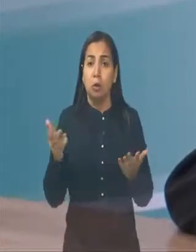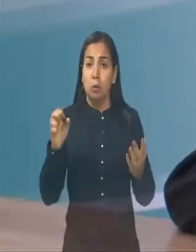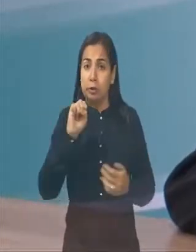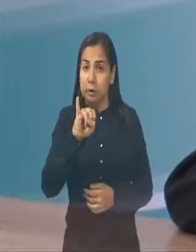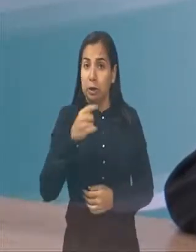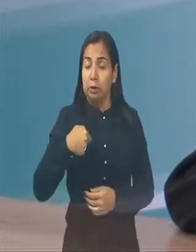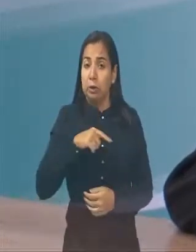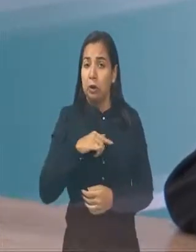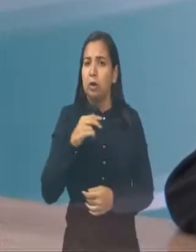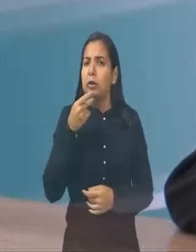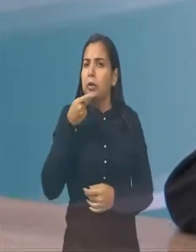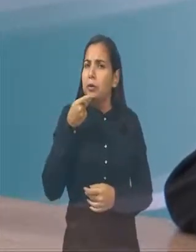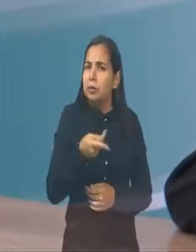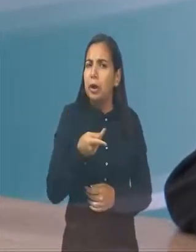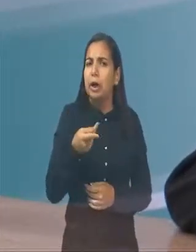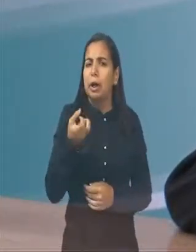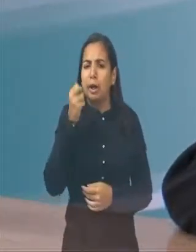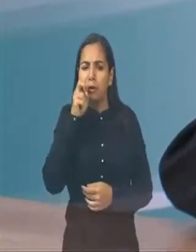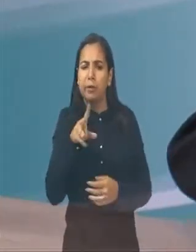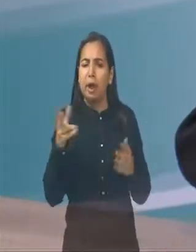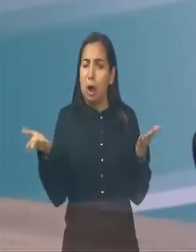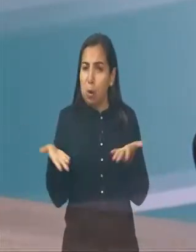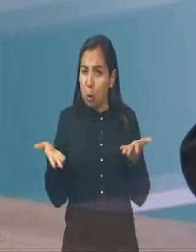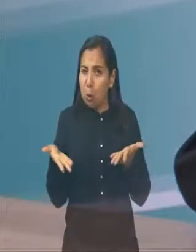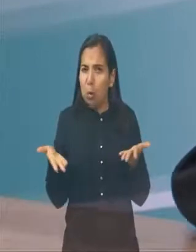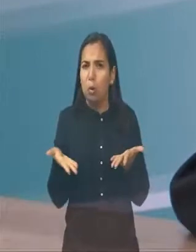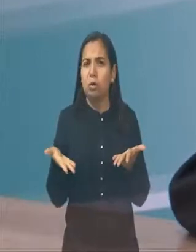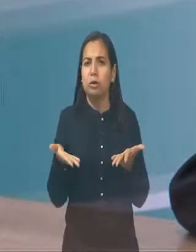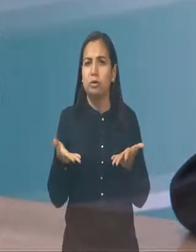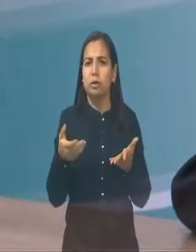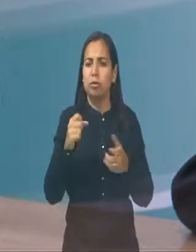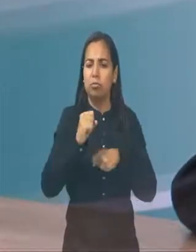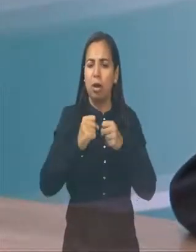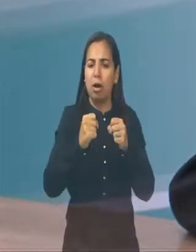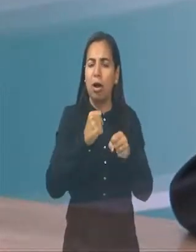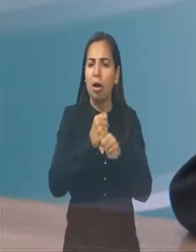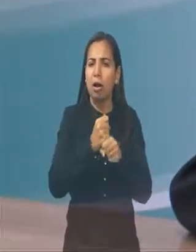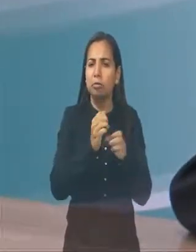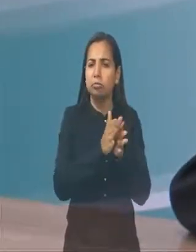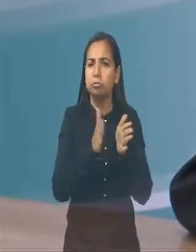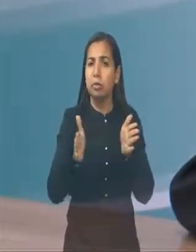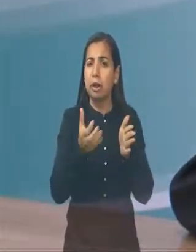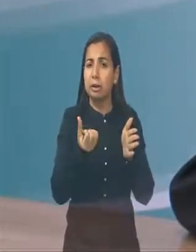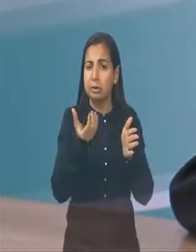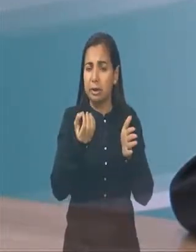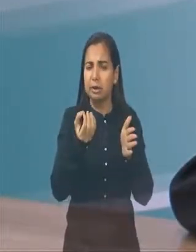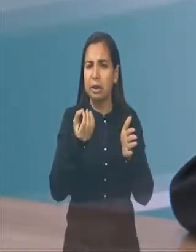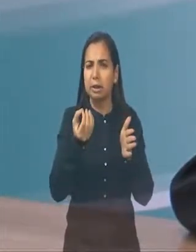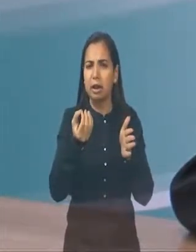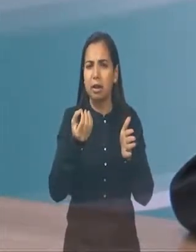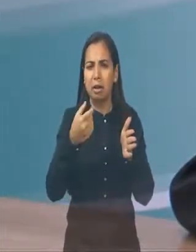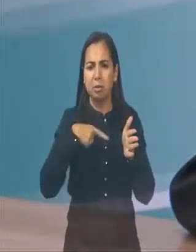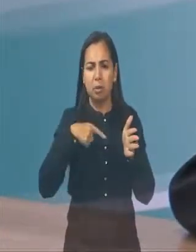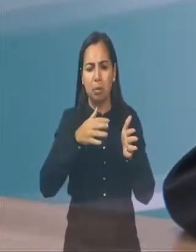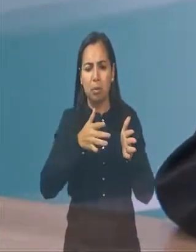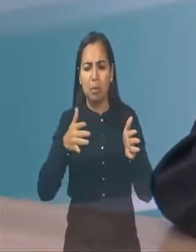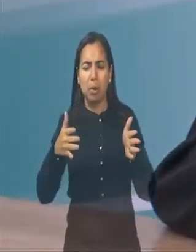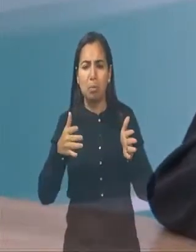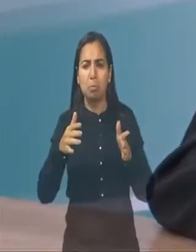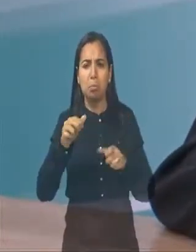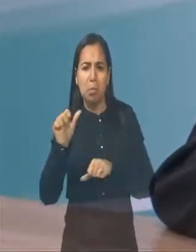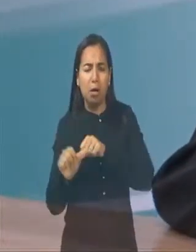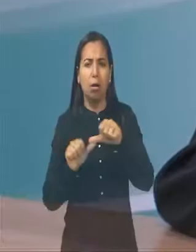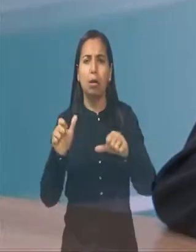gente vê hoje, vem dos anos 60, não estamos muito diferentes, entendeu? Verdade.